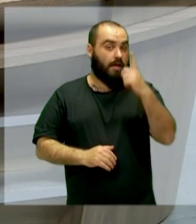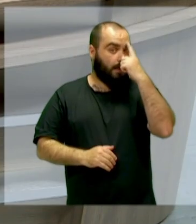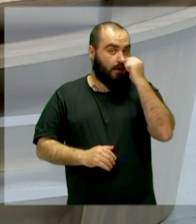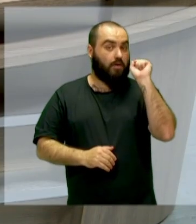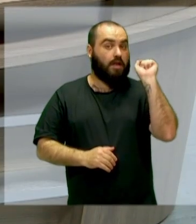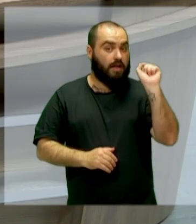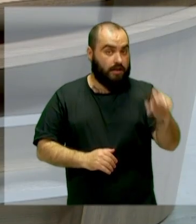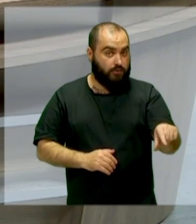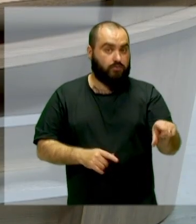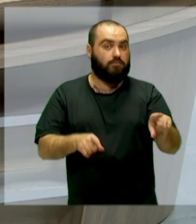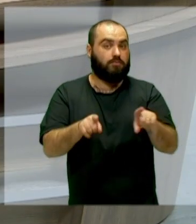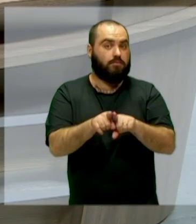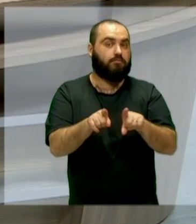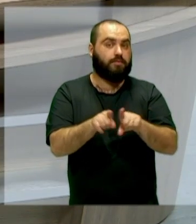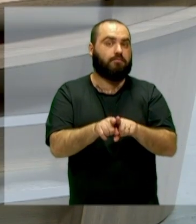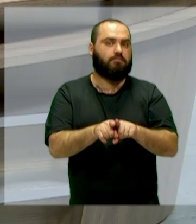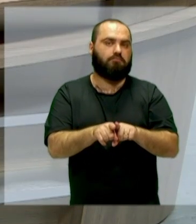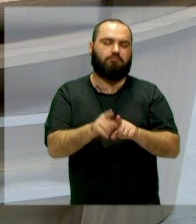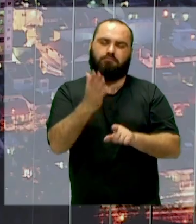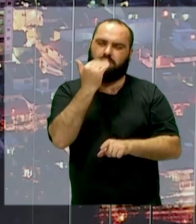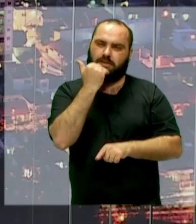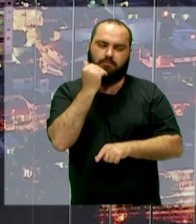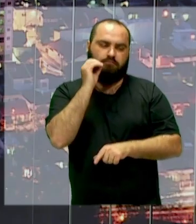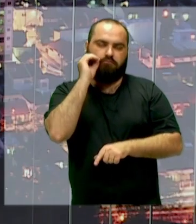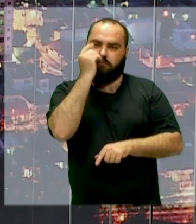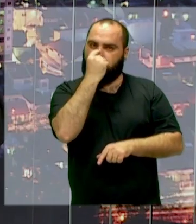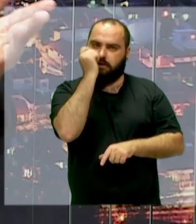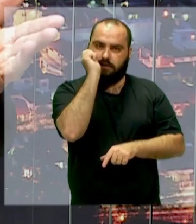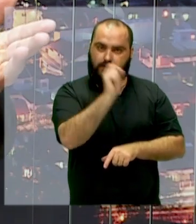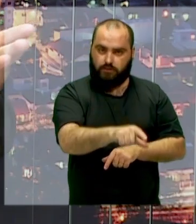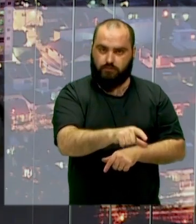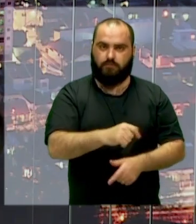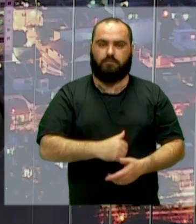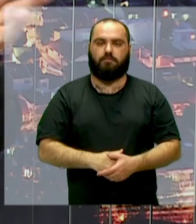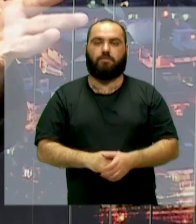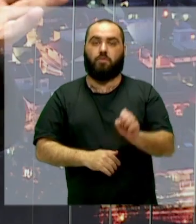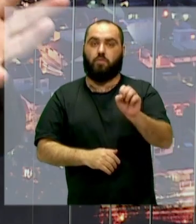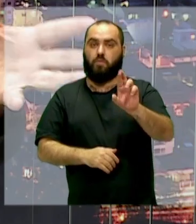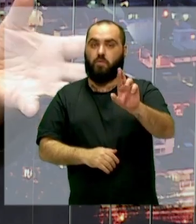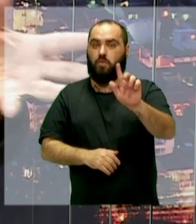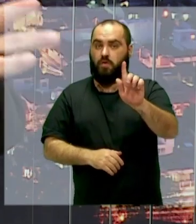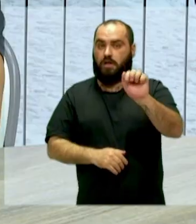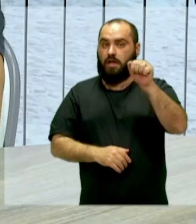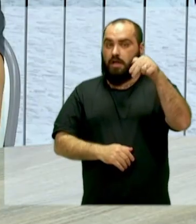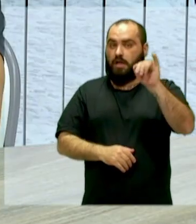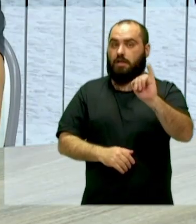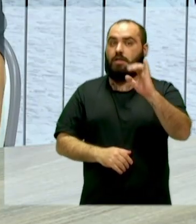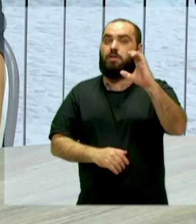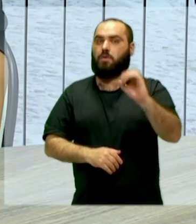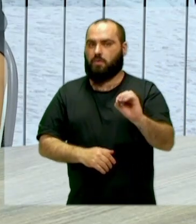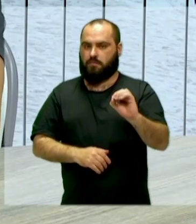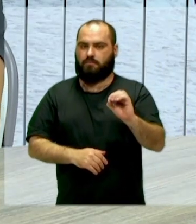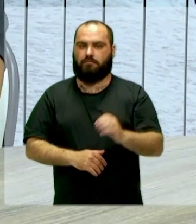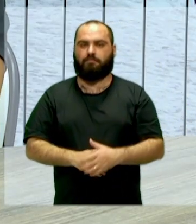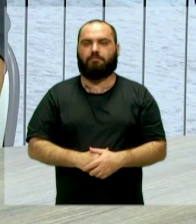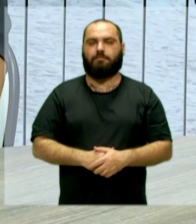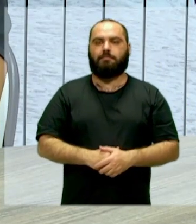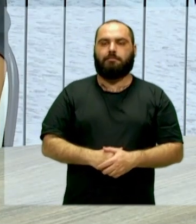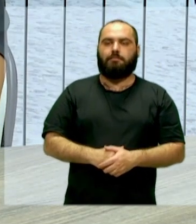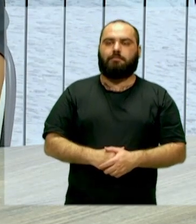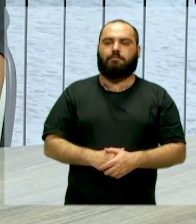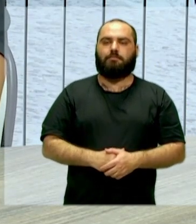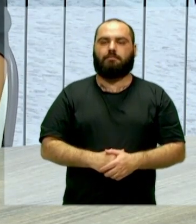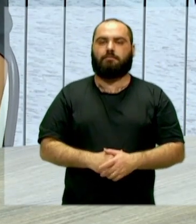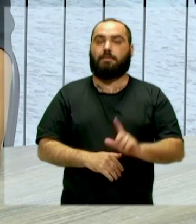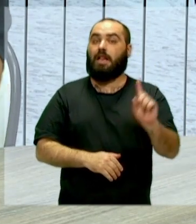né que a gente chama de lixo que é o lixo orgânico né que não é tão orgânico assim que a maior parte é lixo de cozinha né sobra de comida